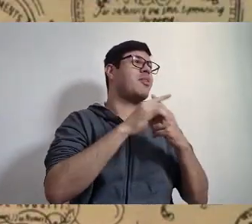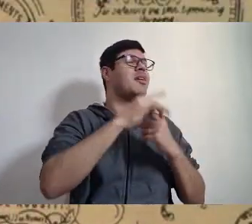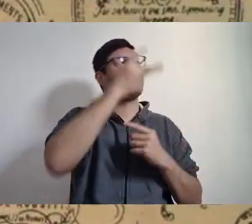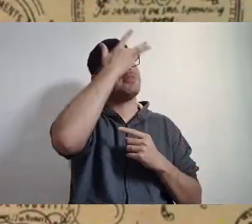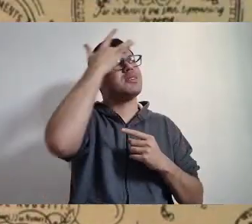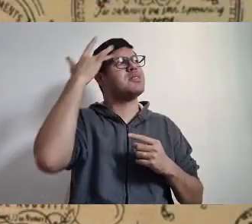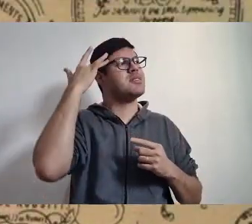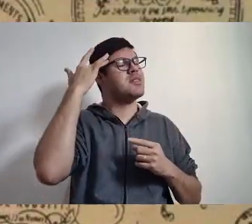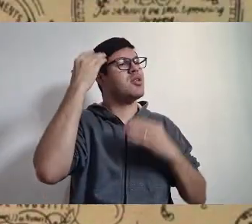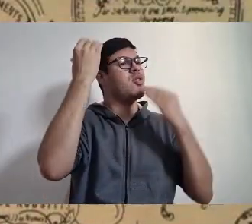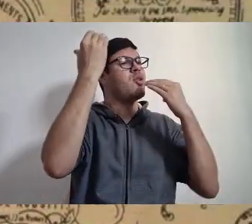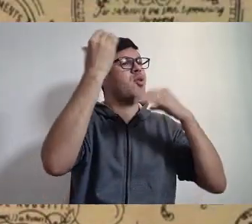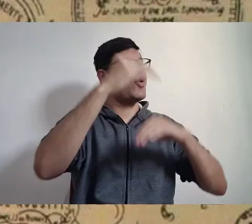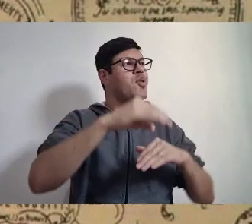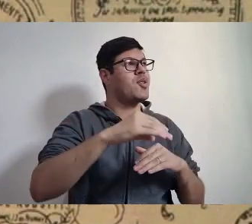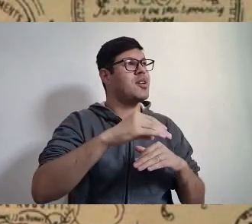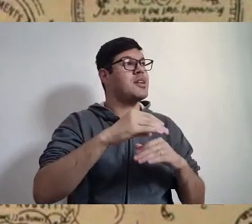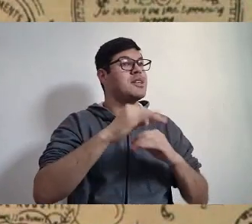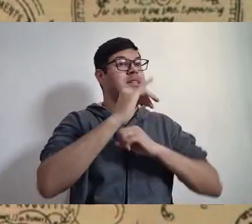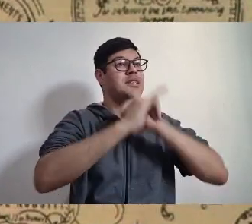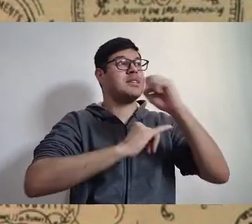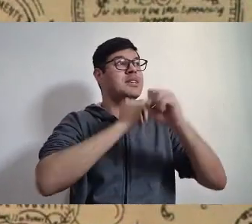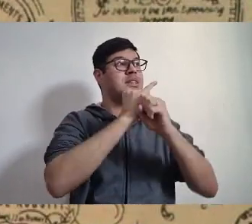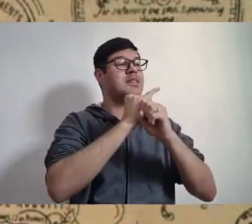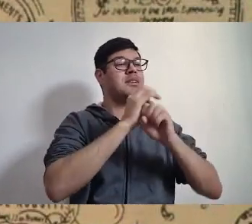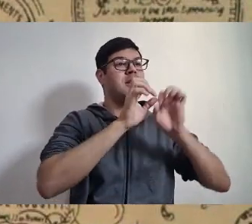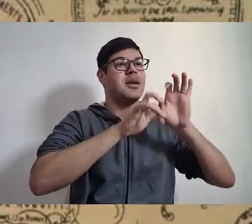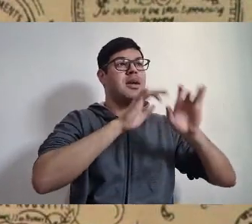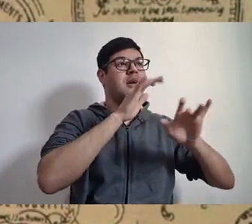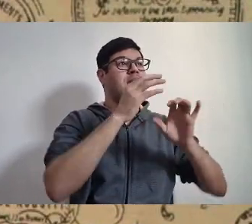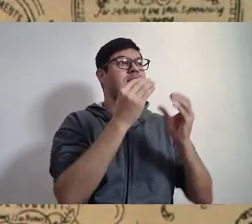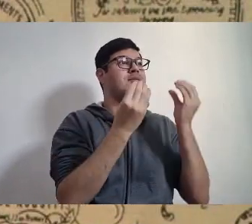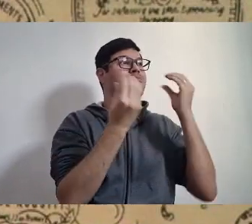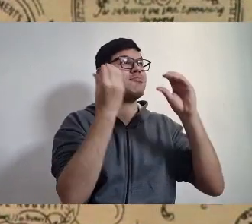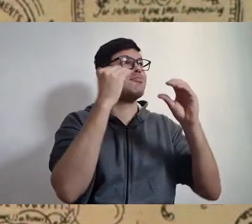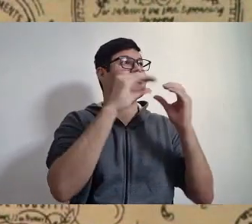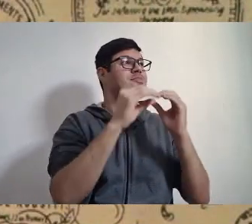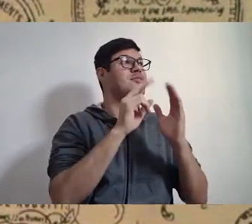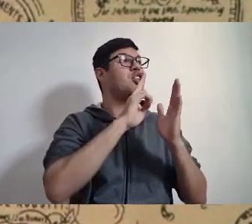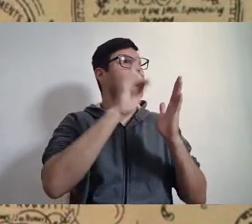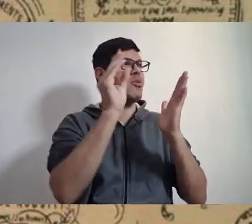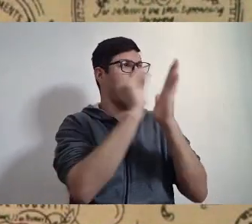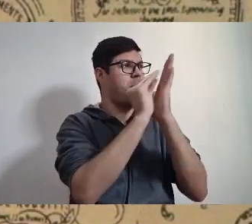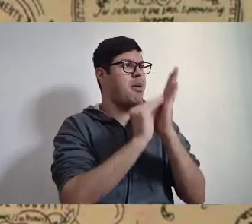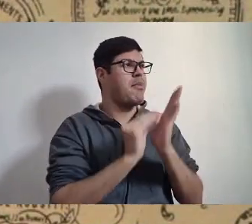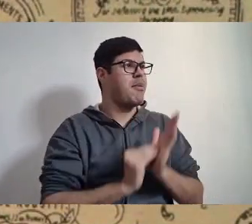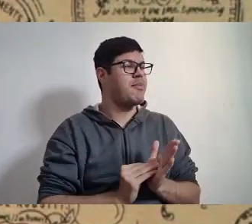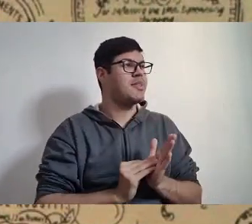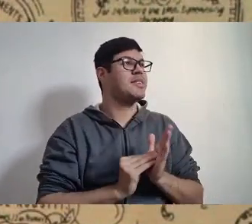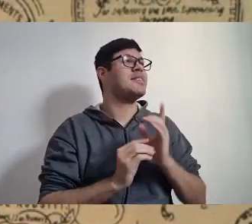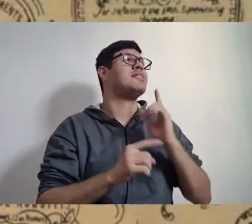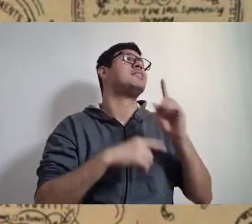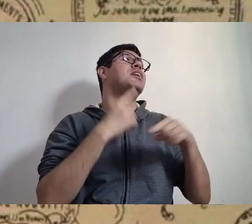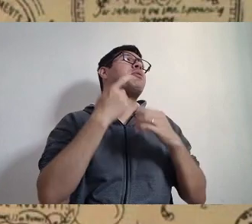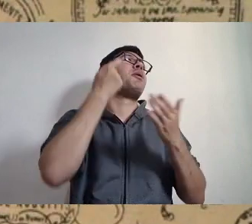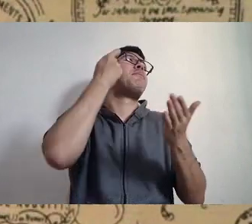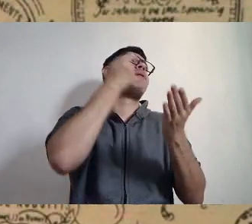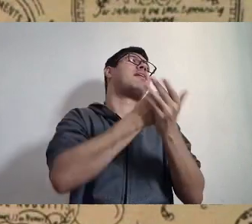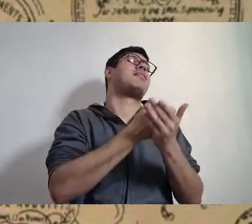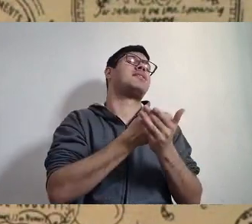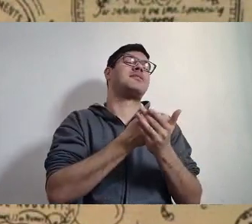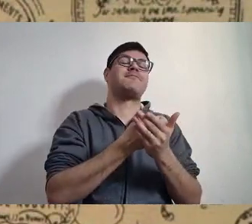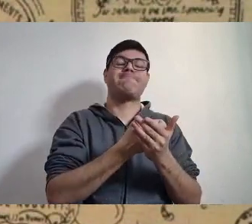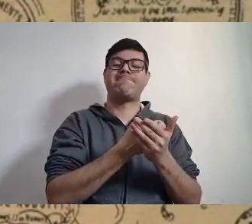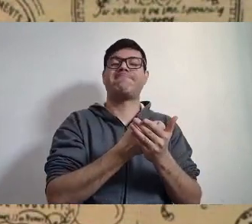quando saiu o concurso, foram no site e se inscreveram, foram 6 mil pessoas. Depois, na hora de pagar e confirmar... Para pagar